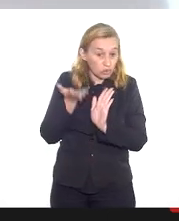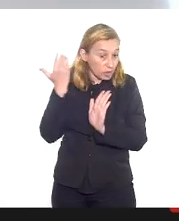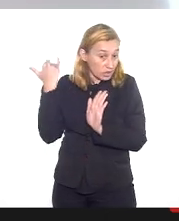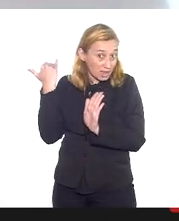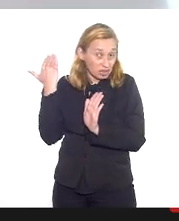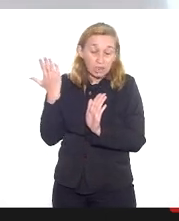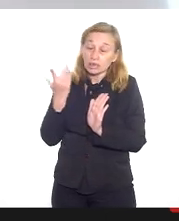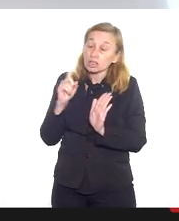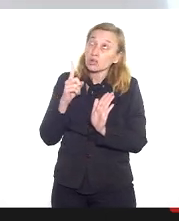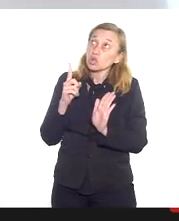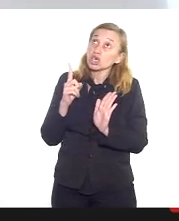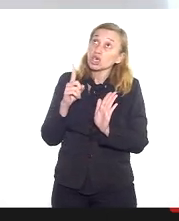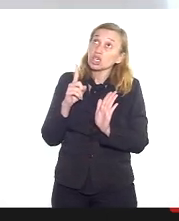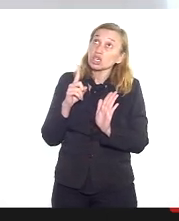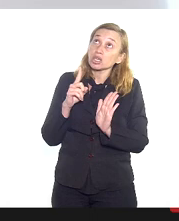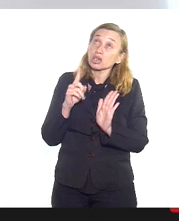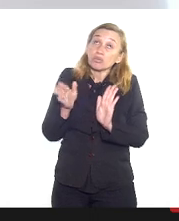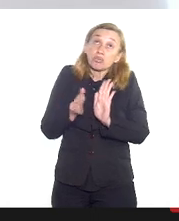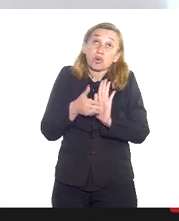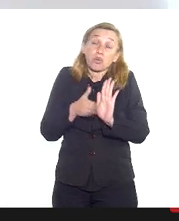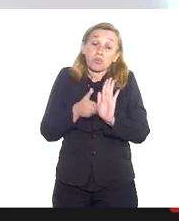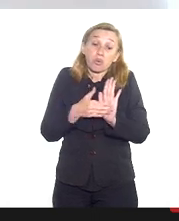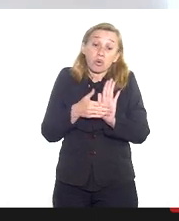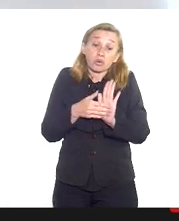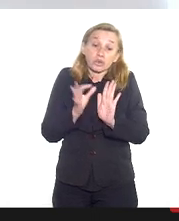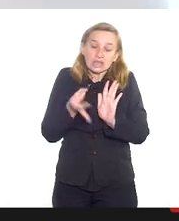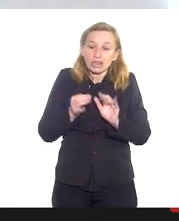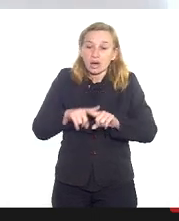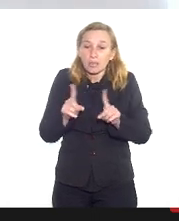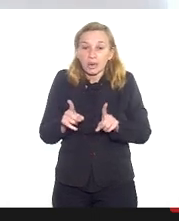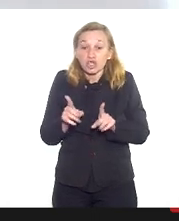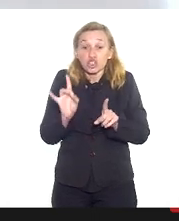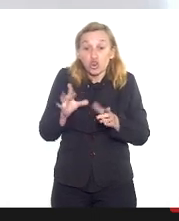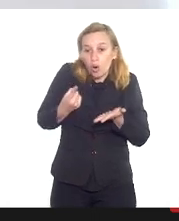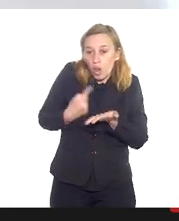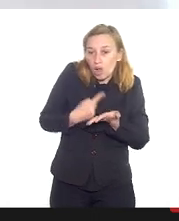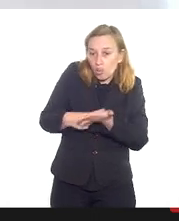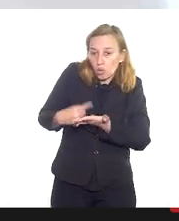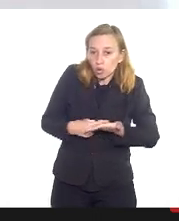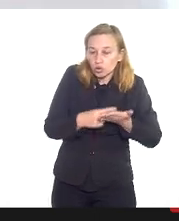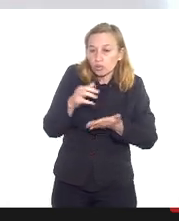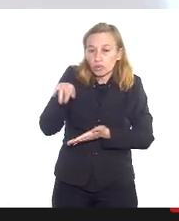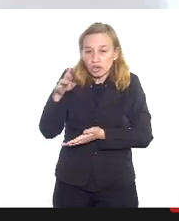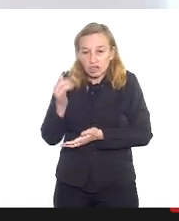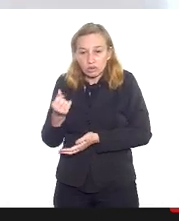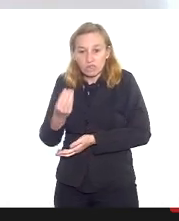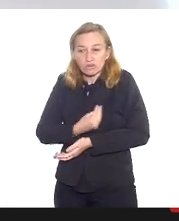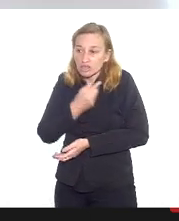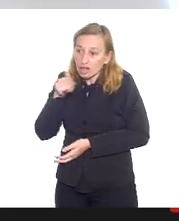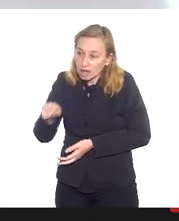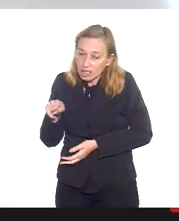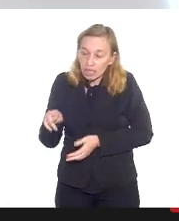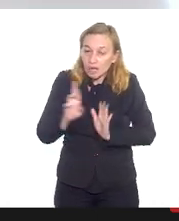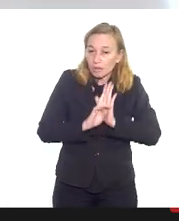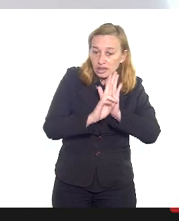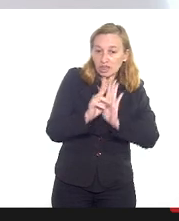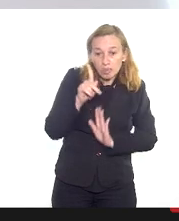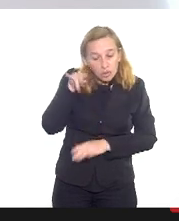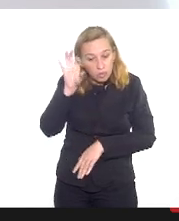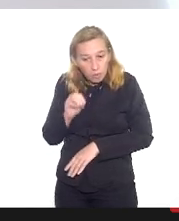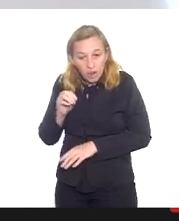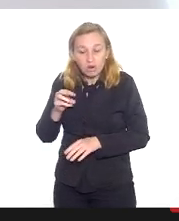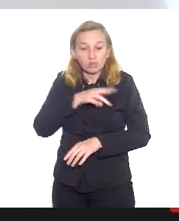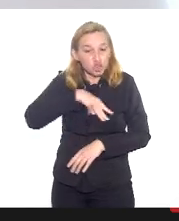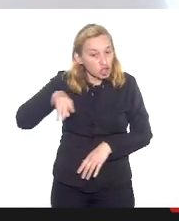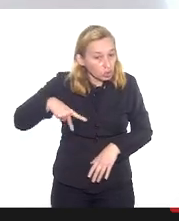seja que a gente esteja propondo isso em definitivo. Não, são acordos. A Procuradoria está aqui, representada pelo Paulo Henrique, o